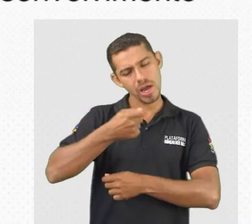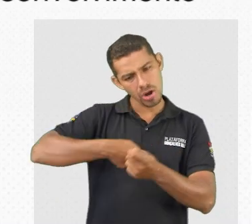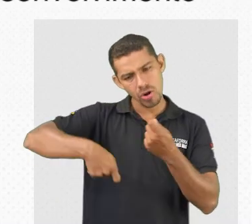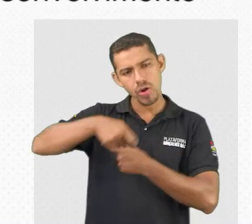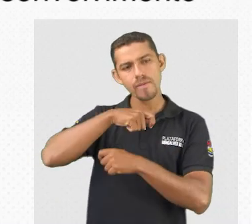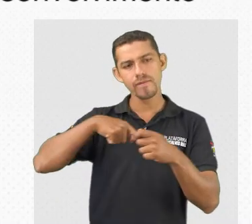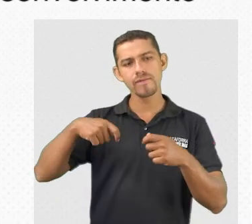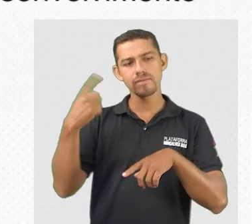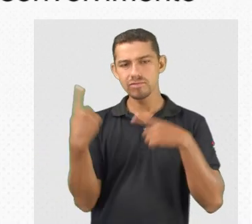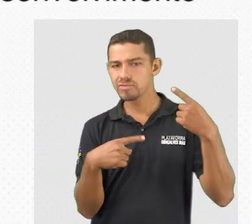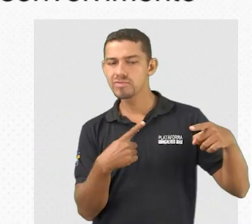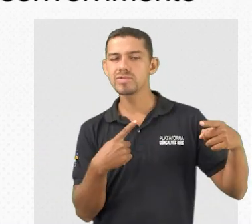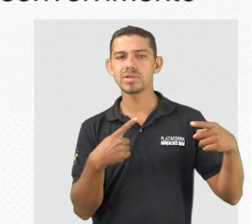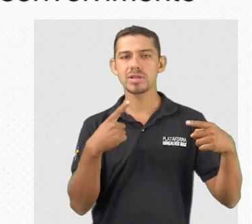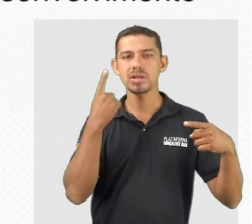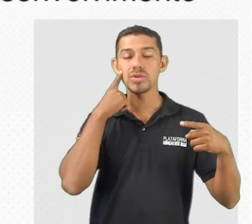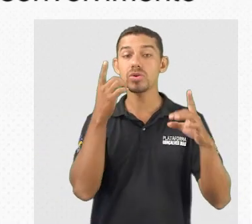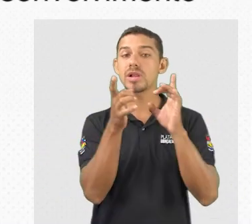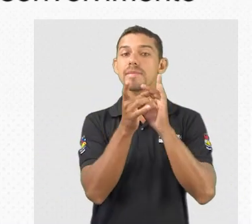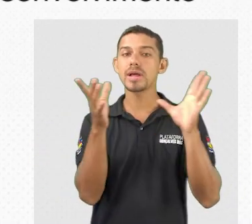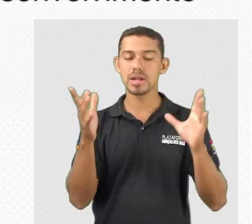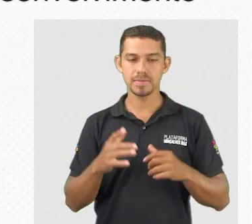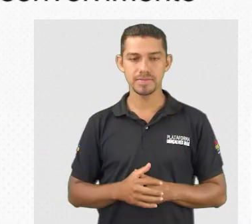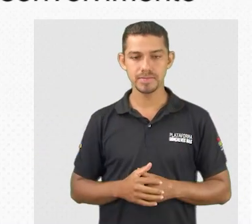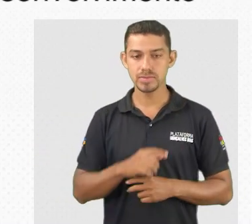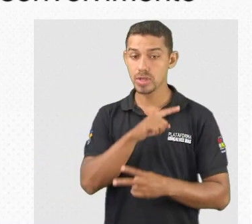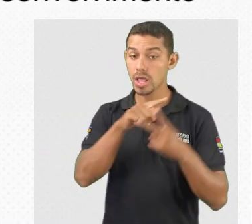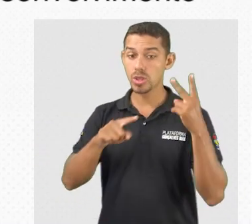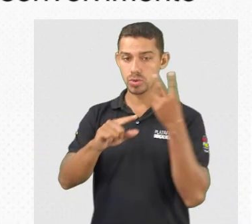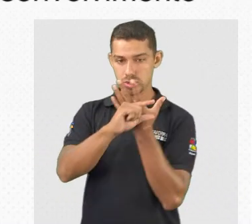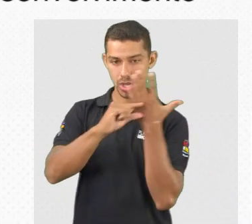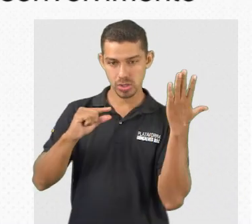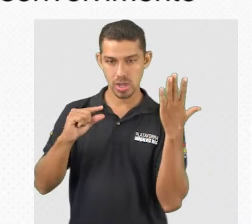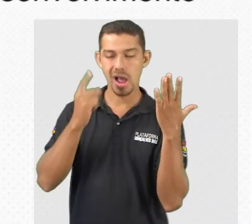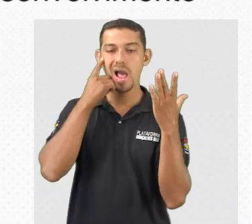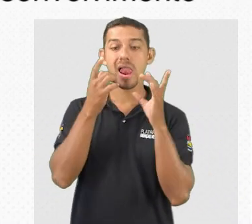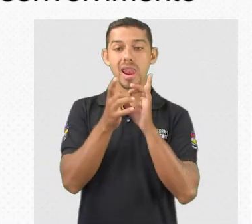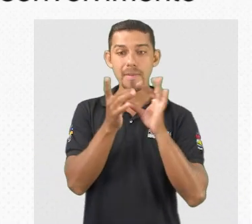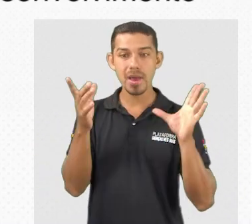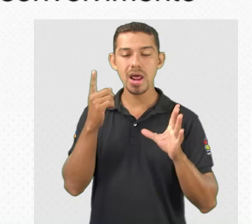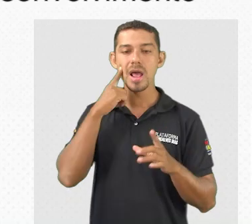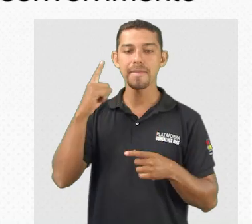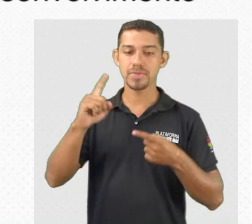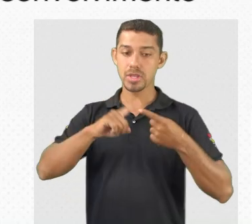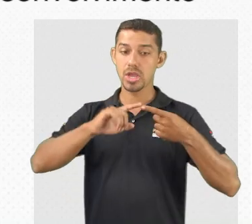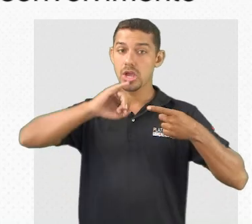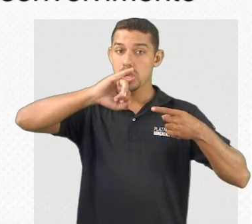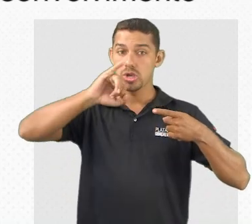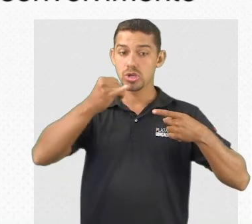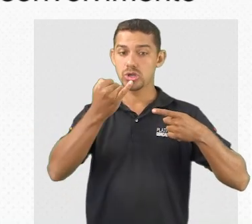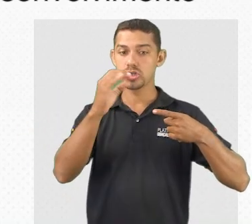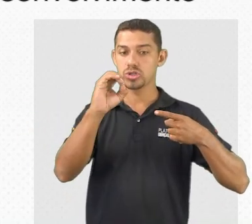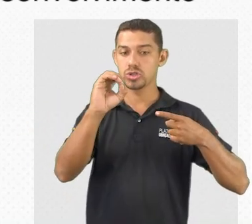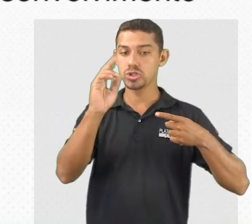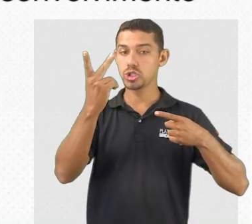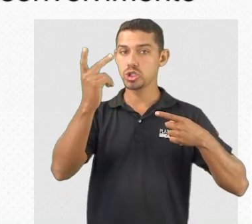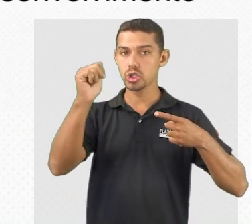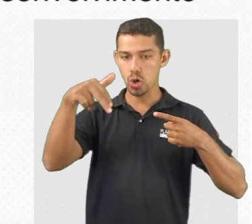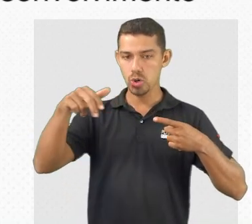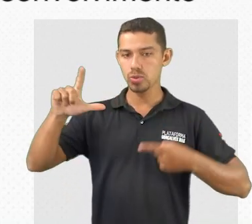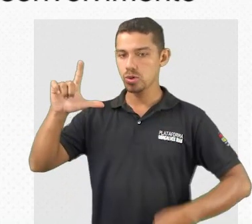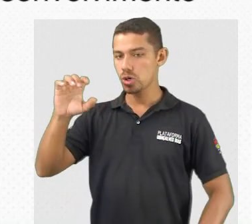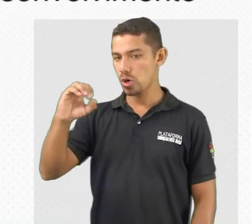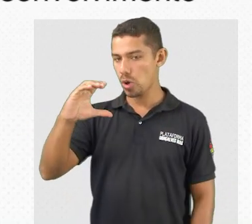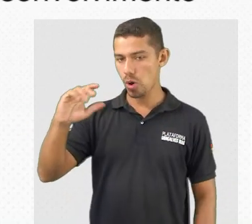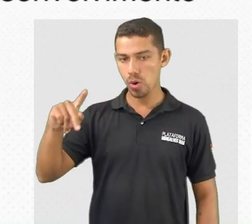político, filosófico do liberalismo. E aí a gente tem dois autores aí que são entendidos como liberais, que é o John Locke e o Montesquieu, como autores